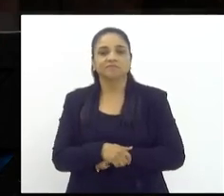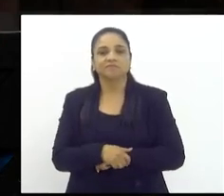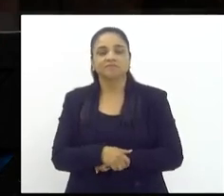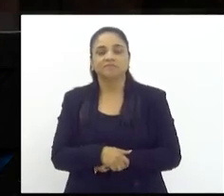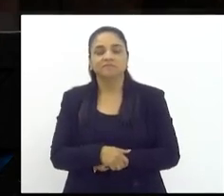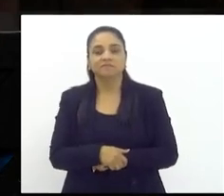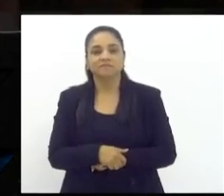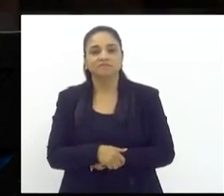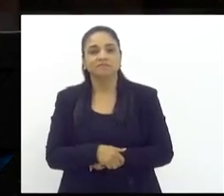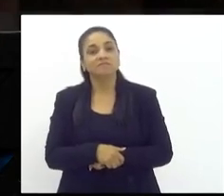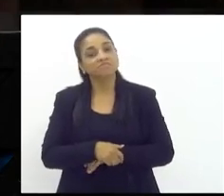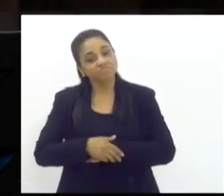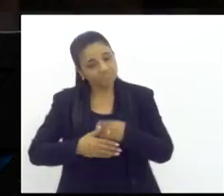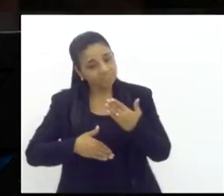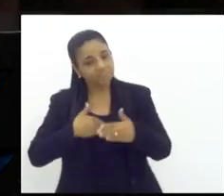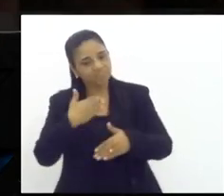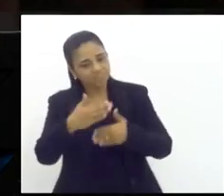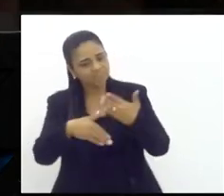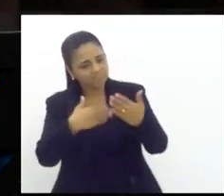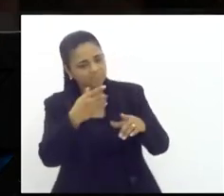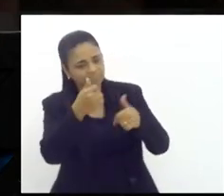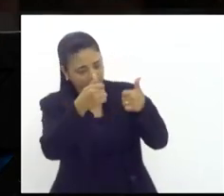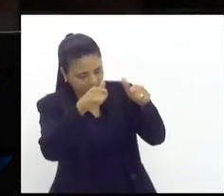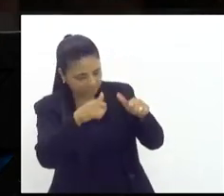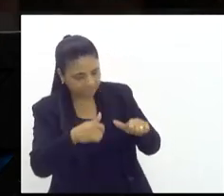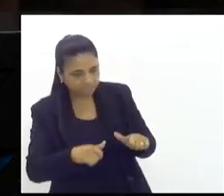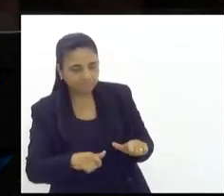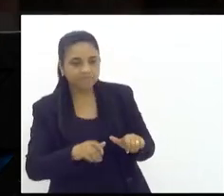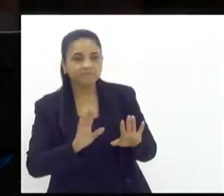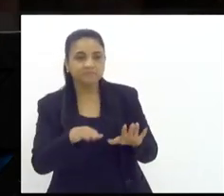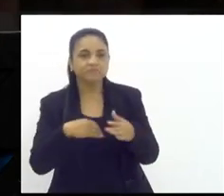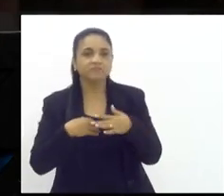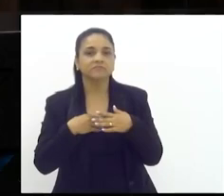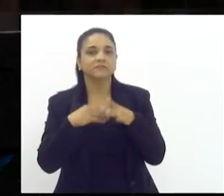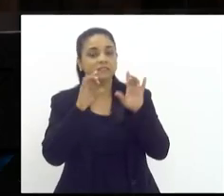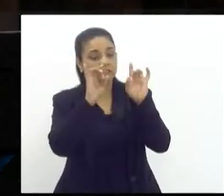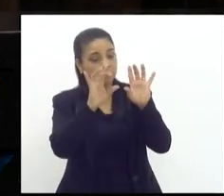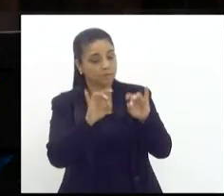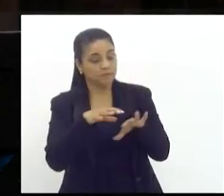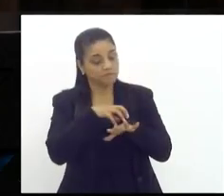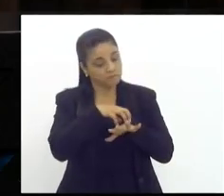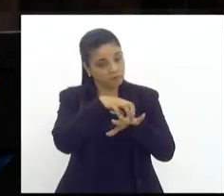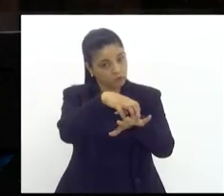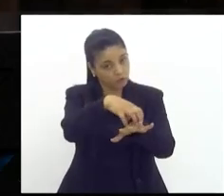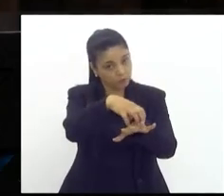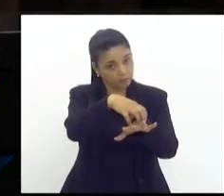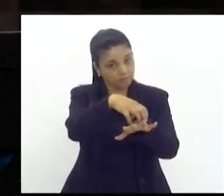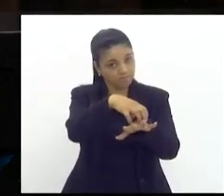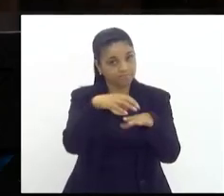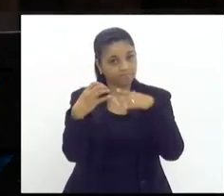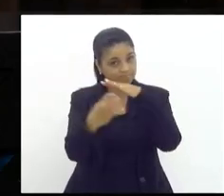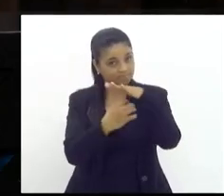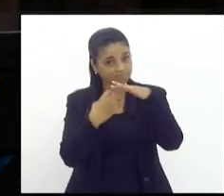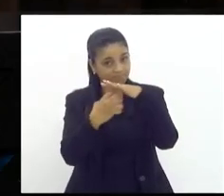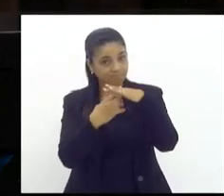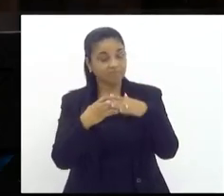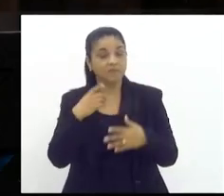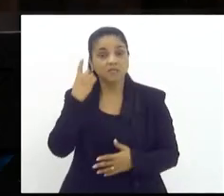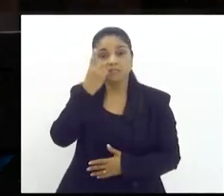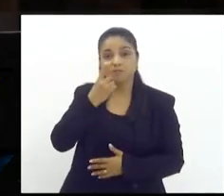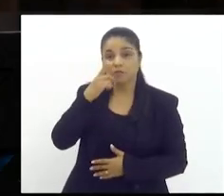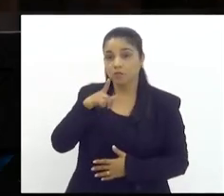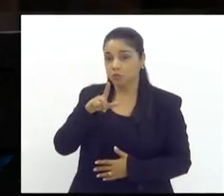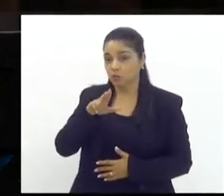E isso tem já sido verificado questão específica da agência de transporte quando a deputada Lucinha